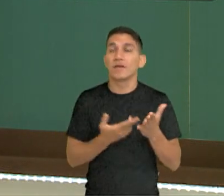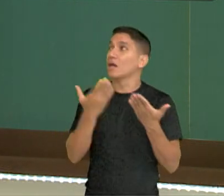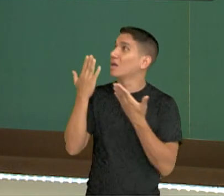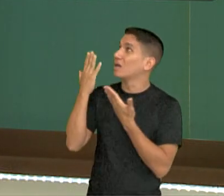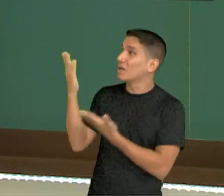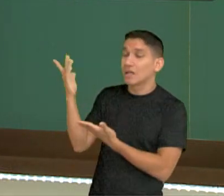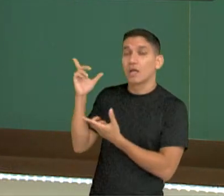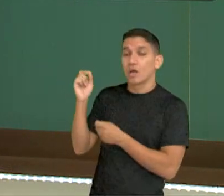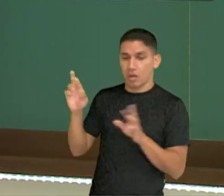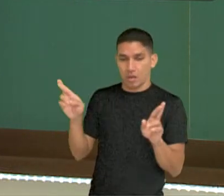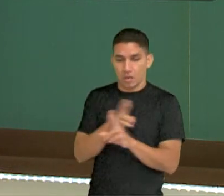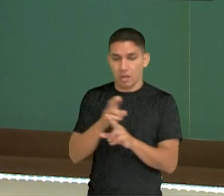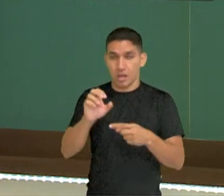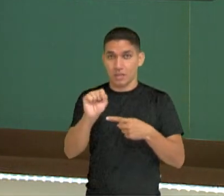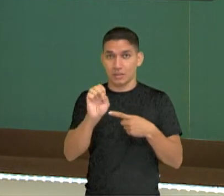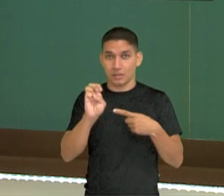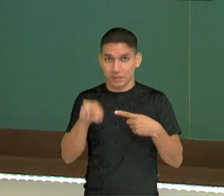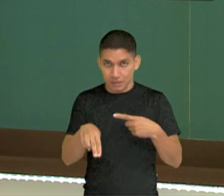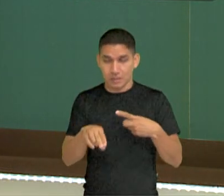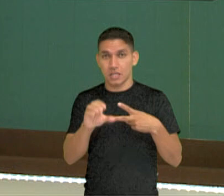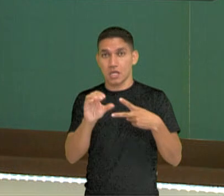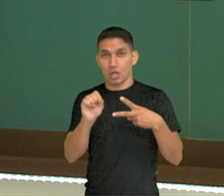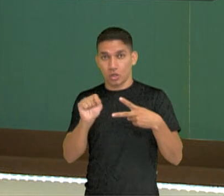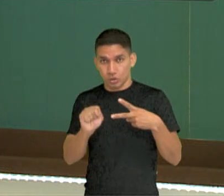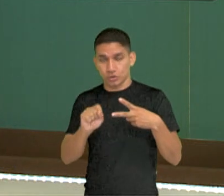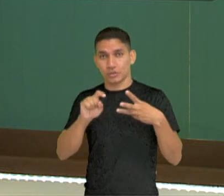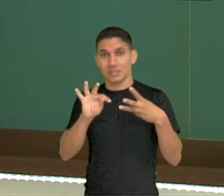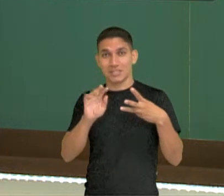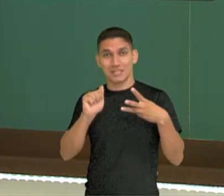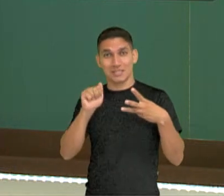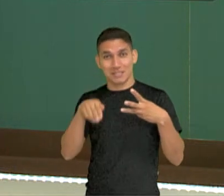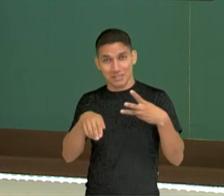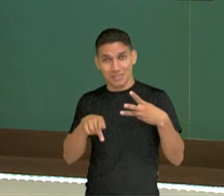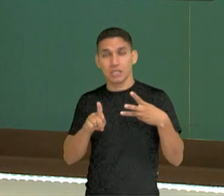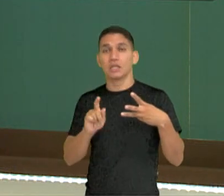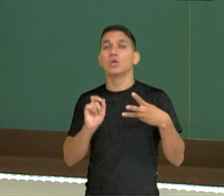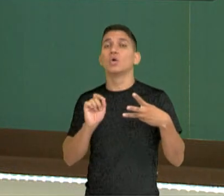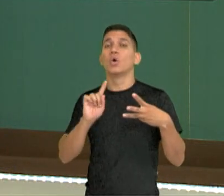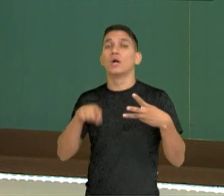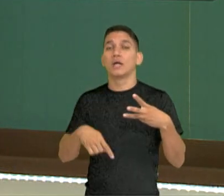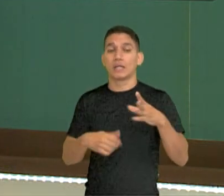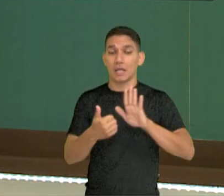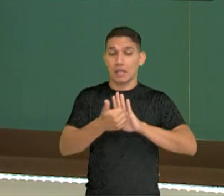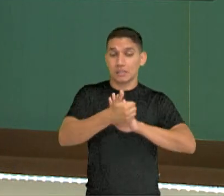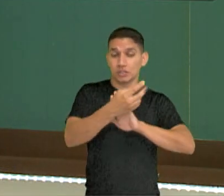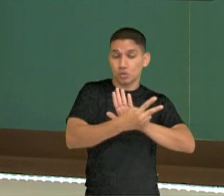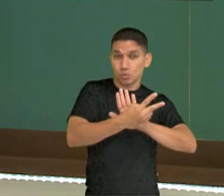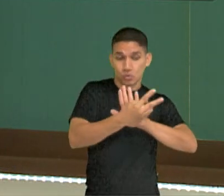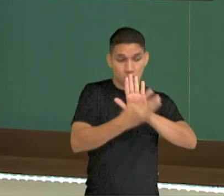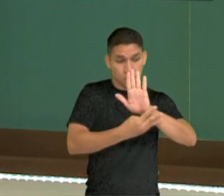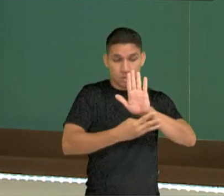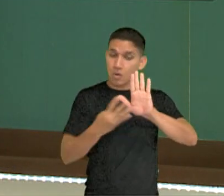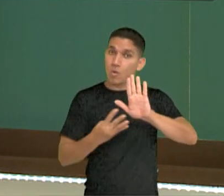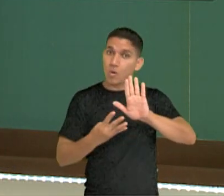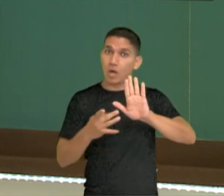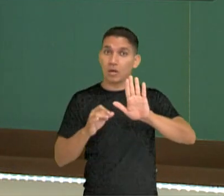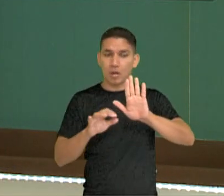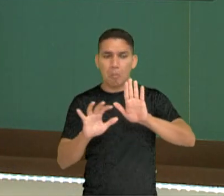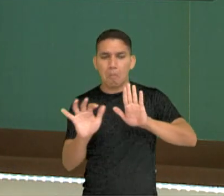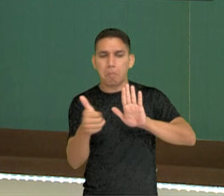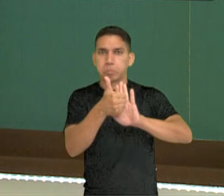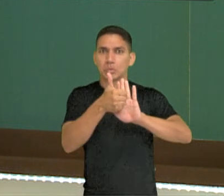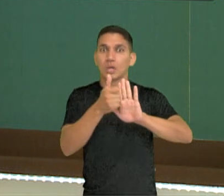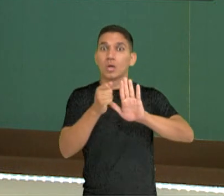das relações de seno, cosseno e tangente desses ângulos que estão no segundo, terceiro e quarto quadrante têm o mesmo valor